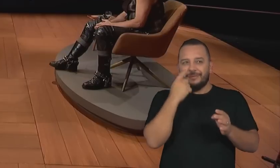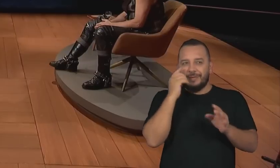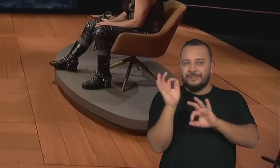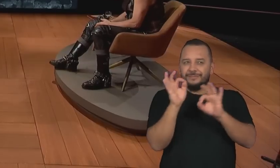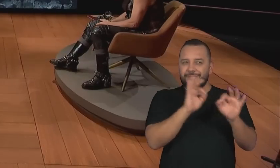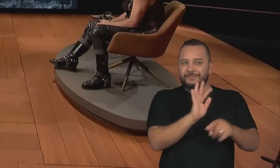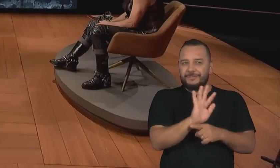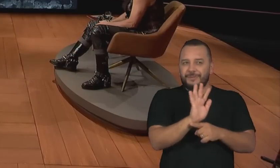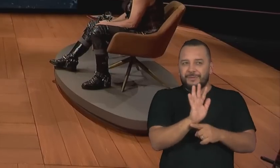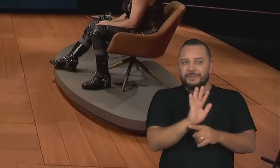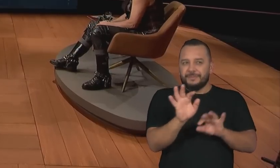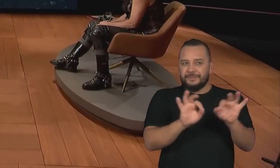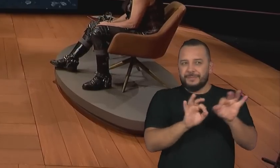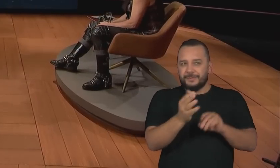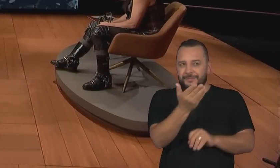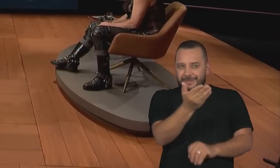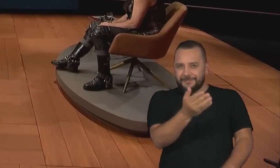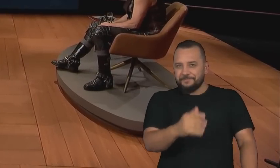Ok.